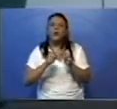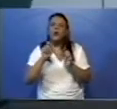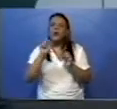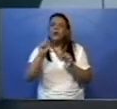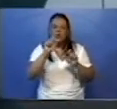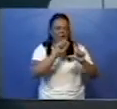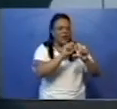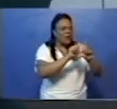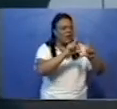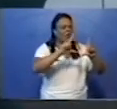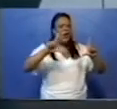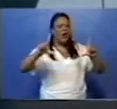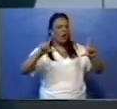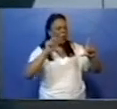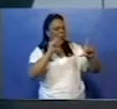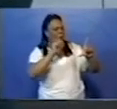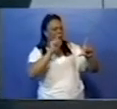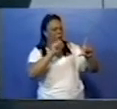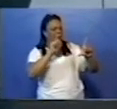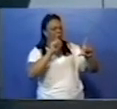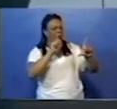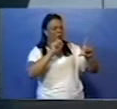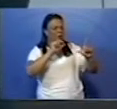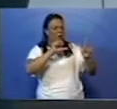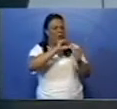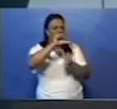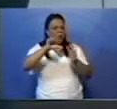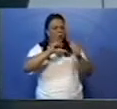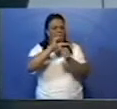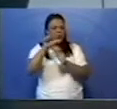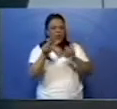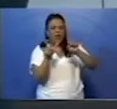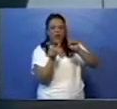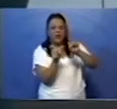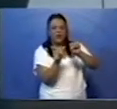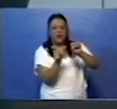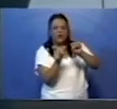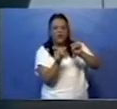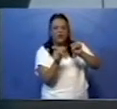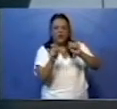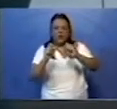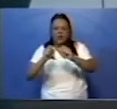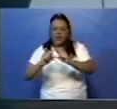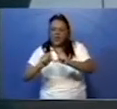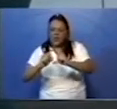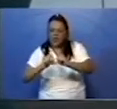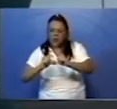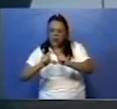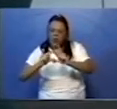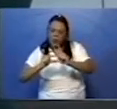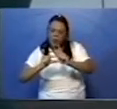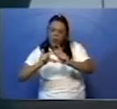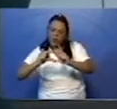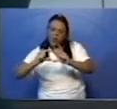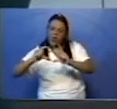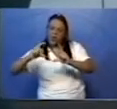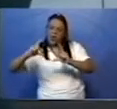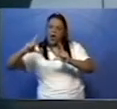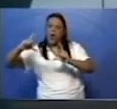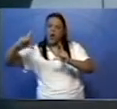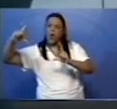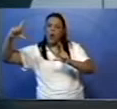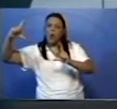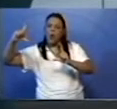gente está falando na modificação que o substantivo vai ter em tamanho. Por exemplo, se eu disser